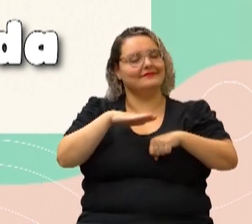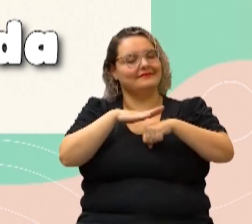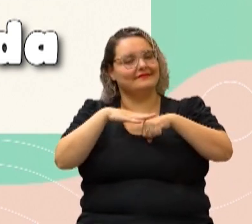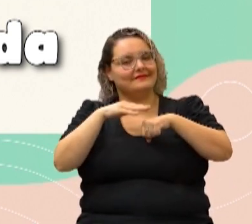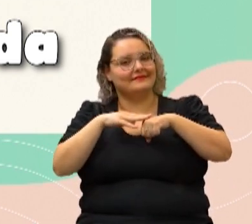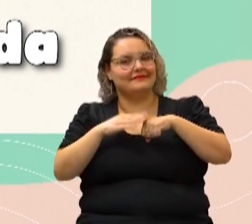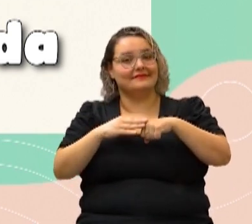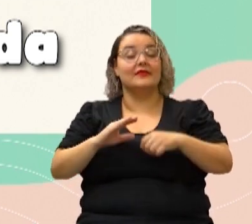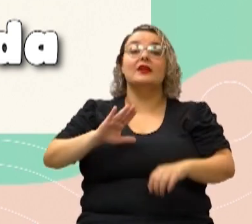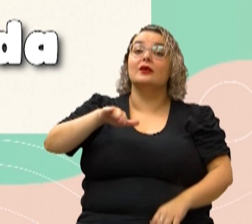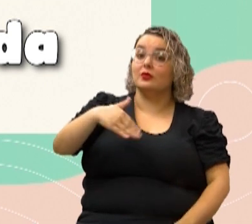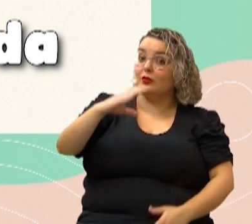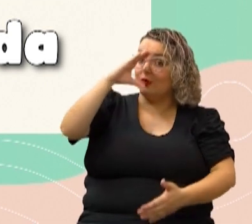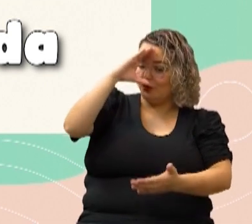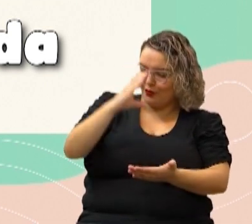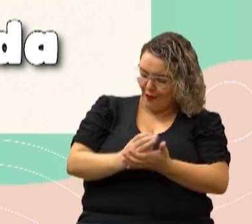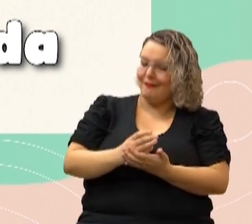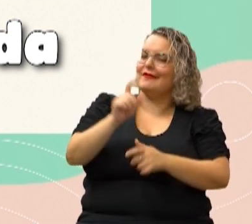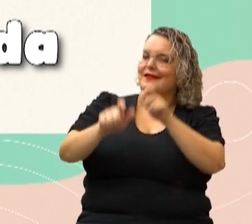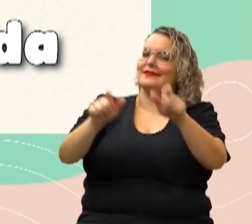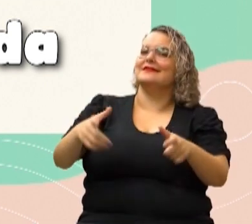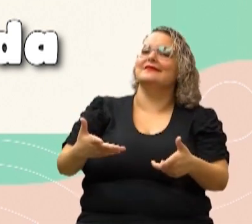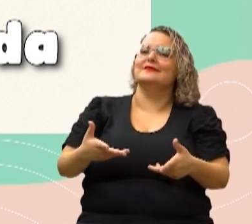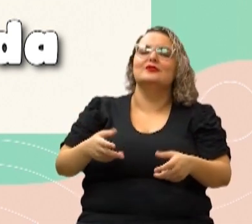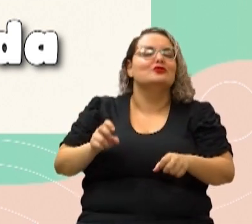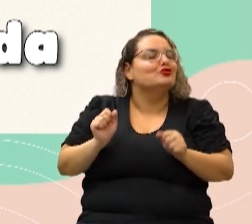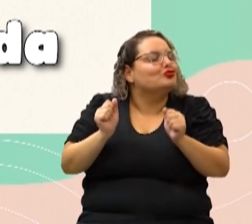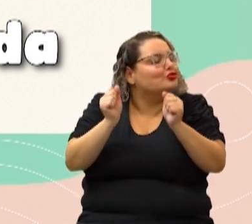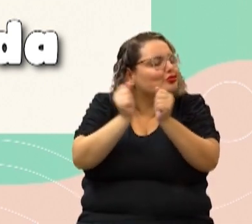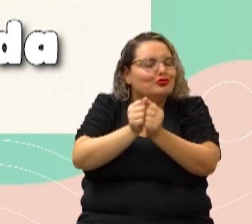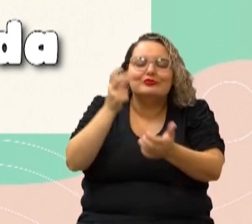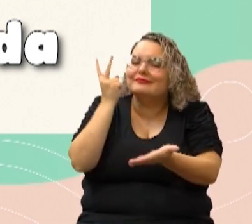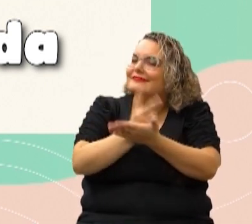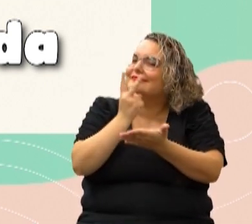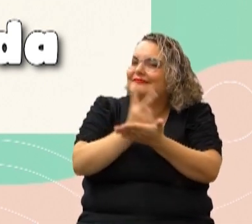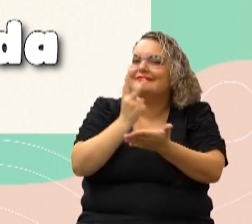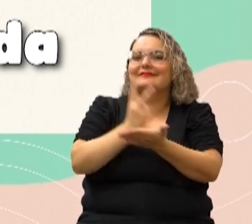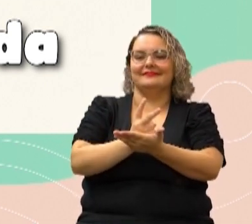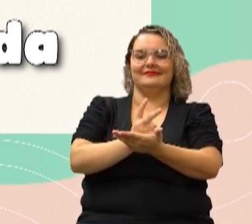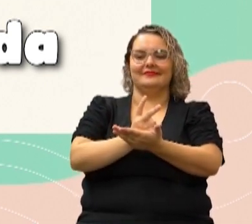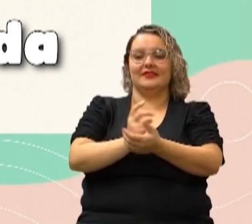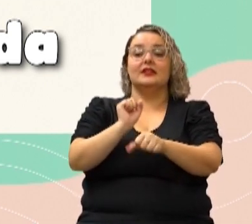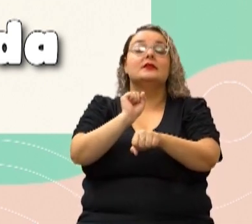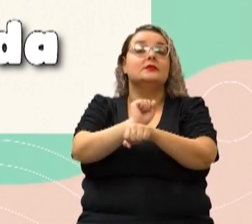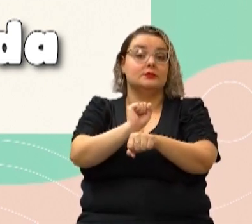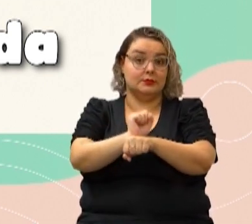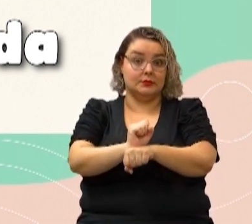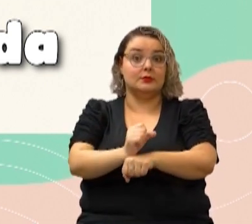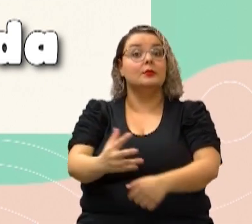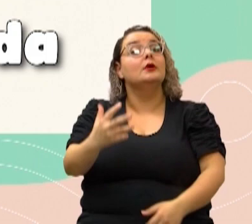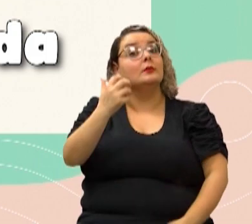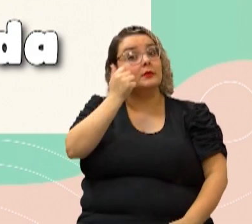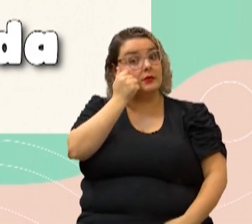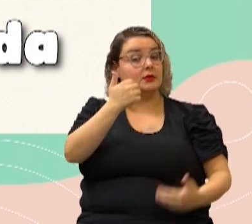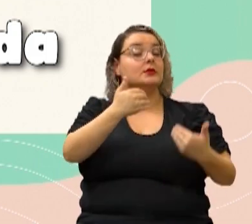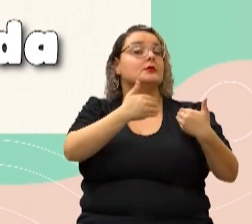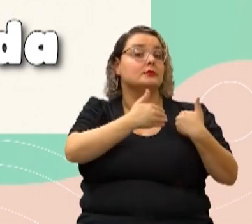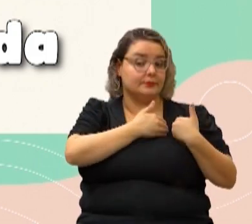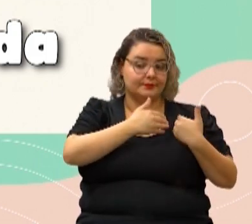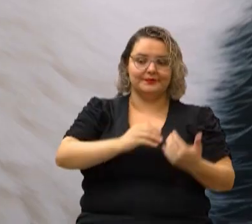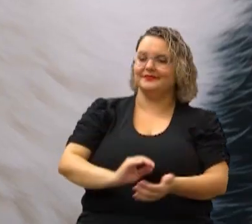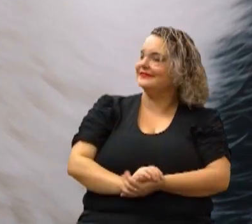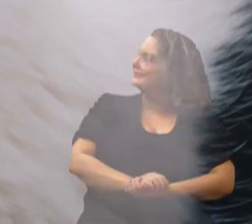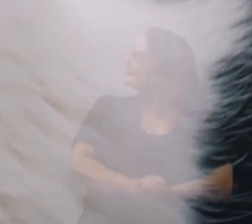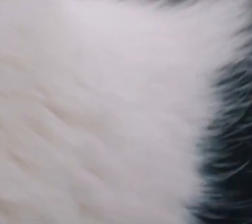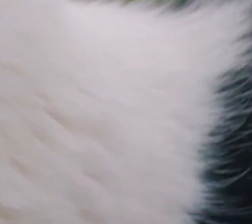carinhosa e quando passa a confiar na pessoa, não desgruda um minuto. Ela está à espera de uma adoção